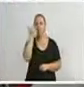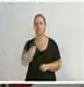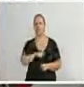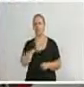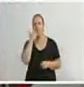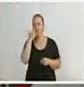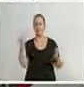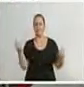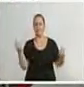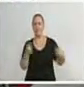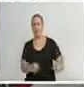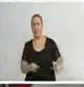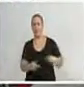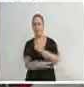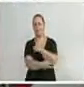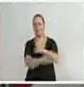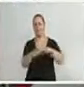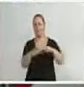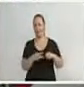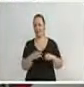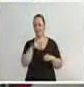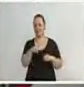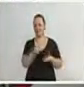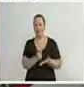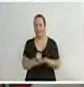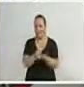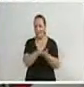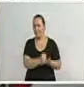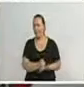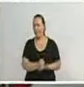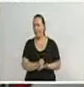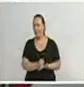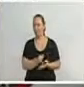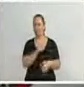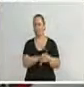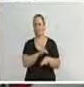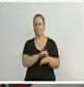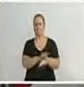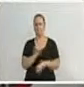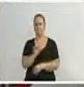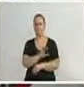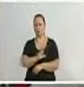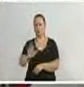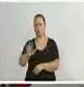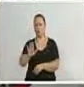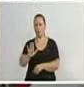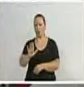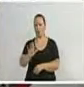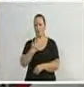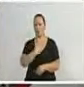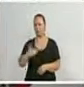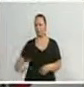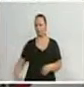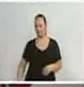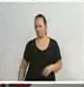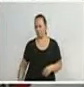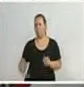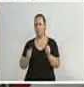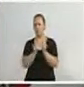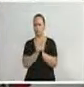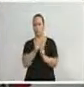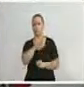criminalidade. E esse controle social não é exercido só pelo Estado via